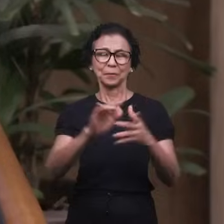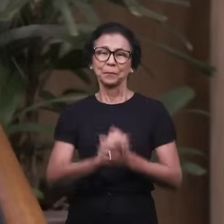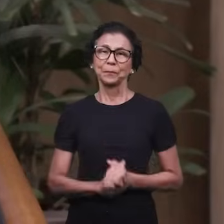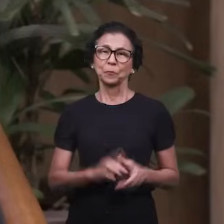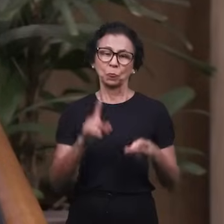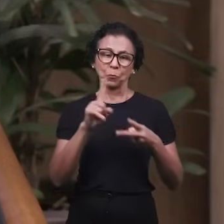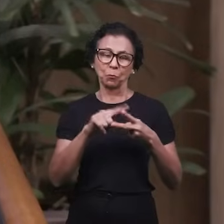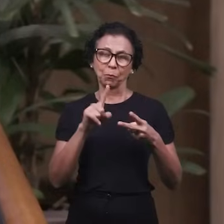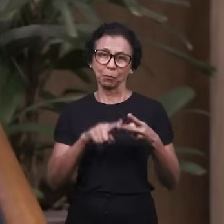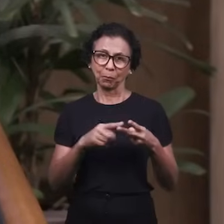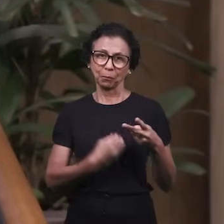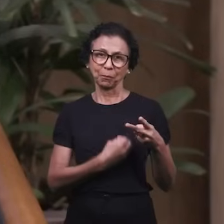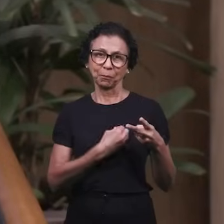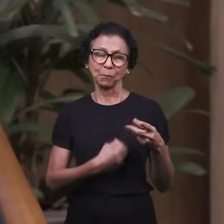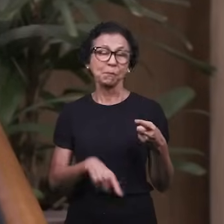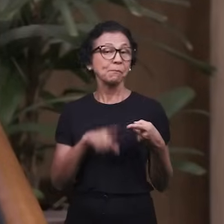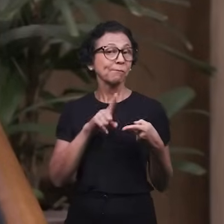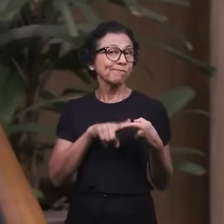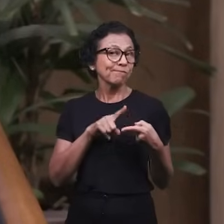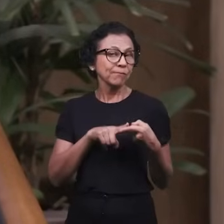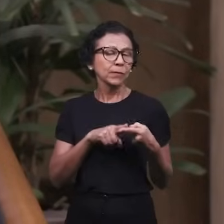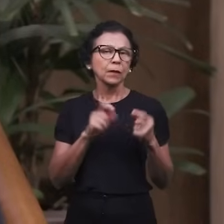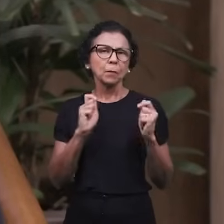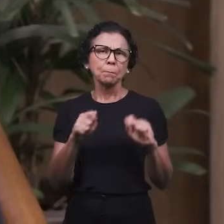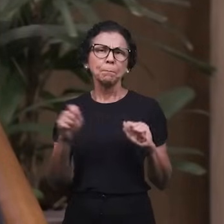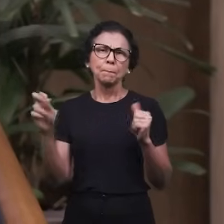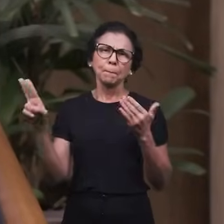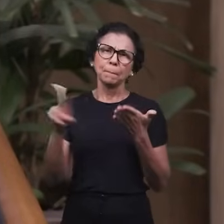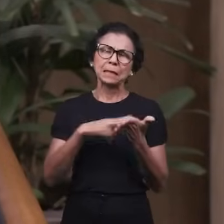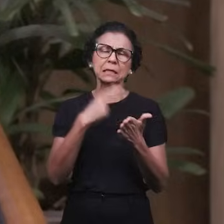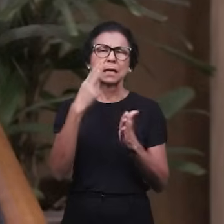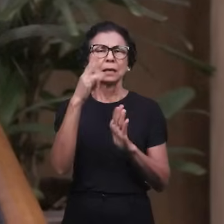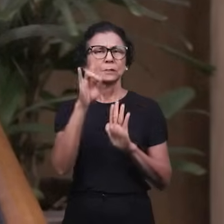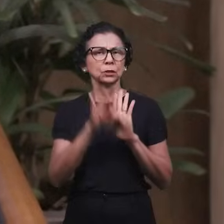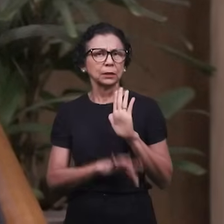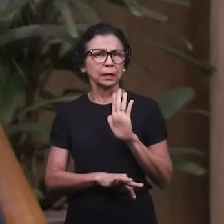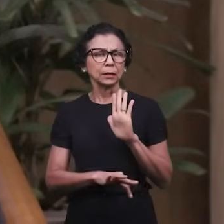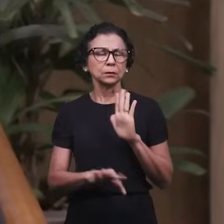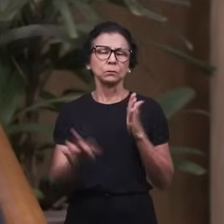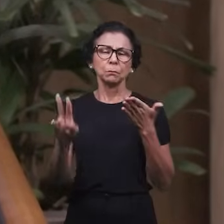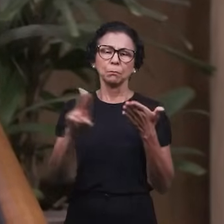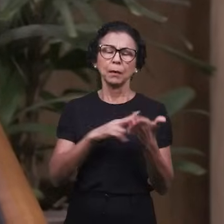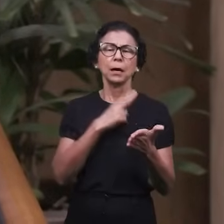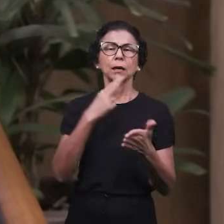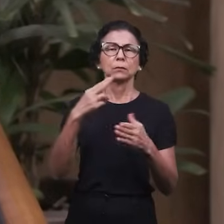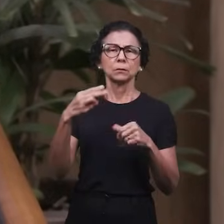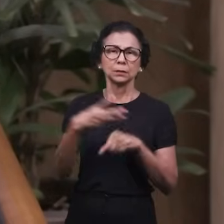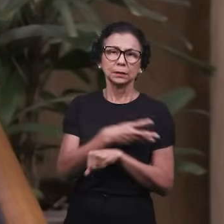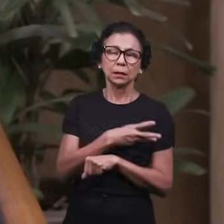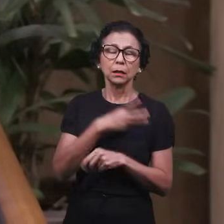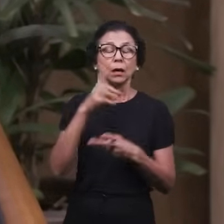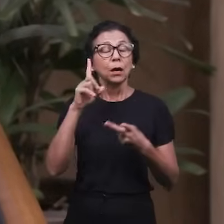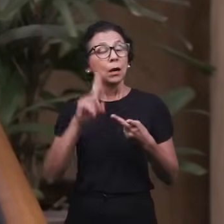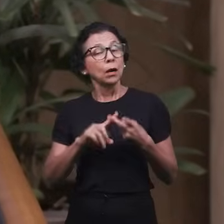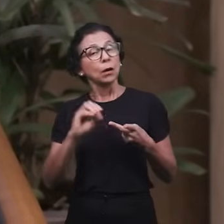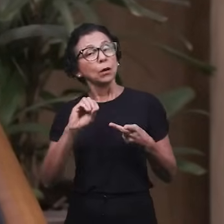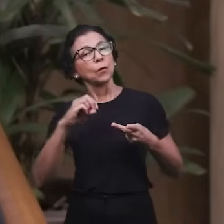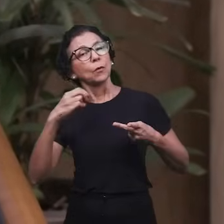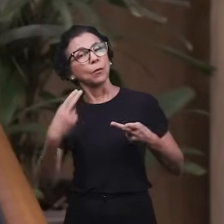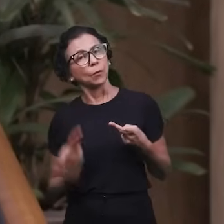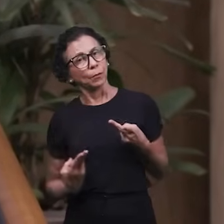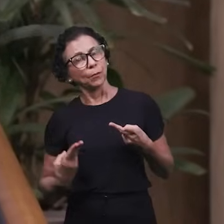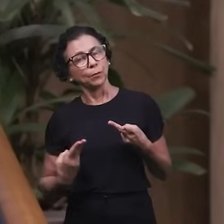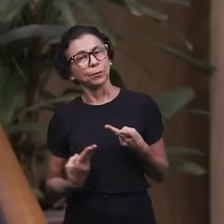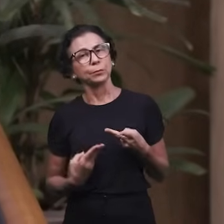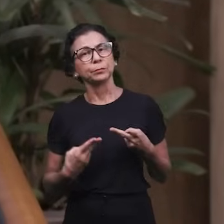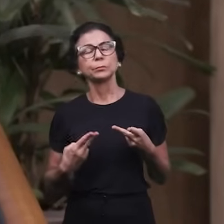tem 2 maneiras de participar. Uma delas é por texto. Lá no WhatsApp você pode escrever o texto e mandar pra gente. Outra forma que a